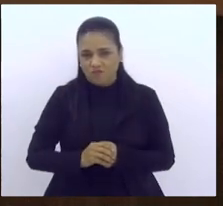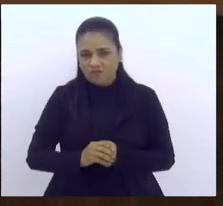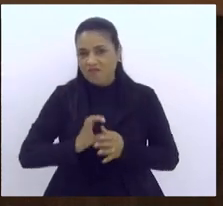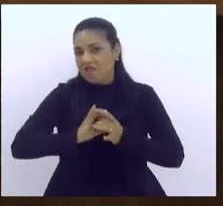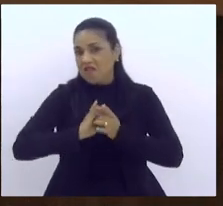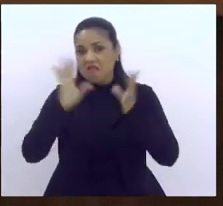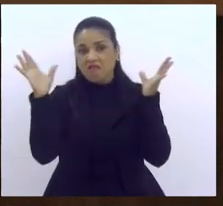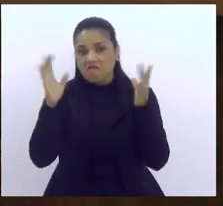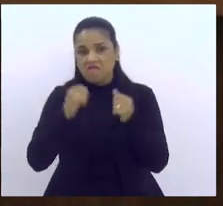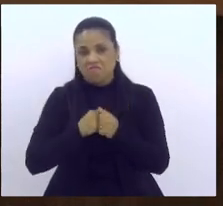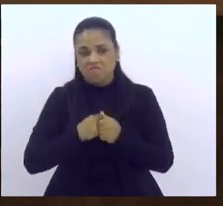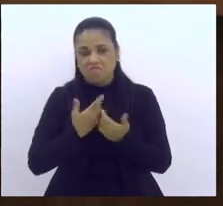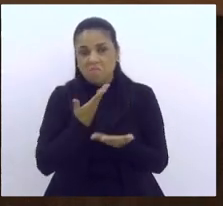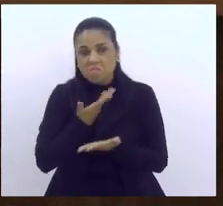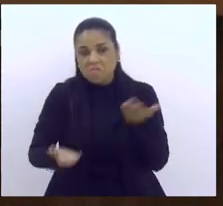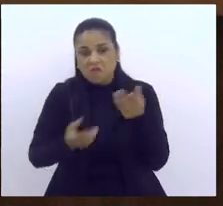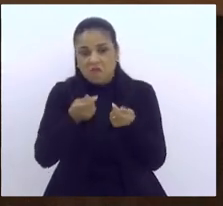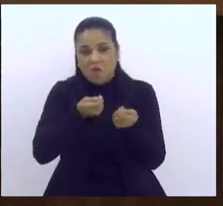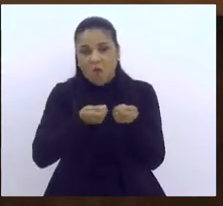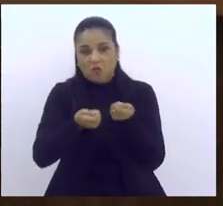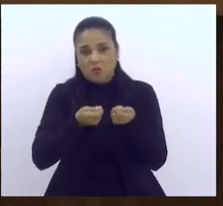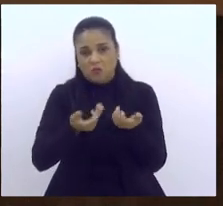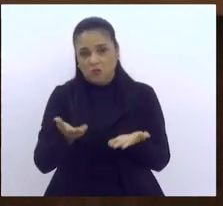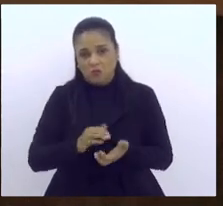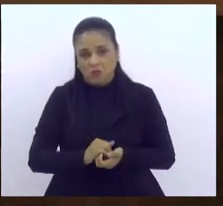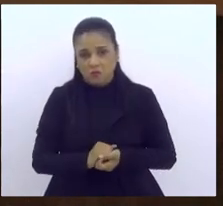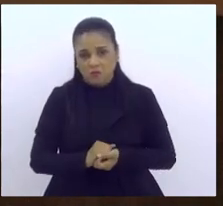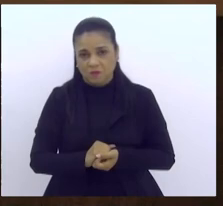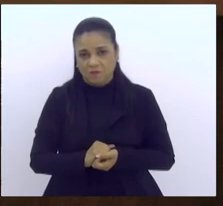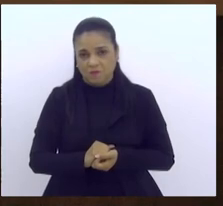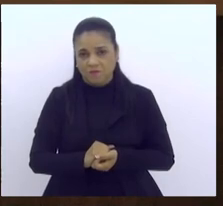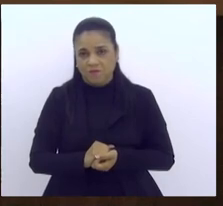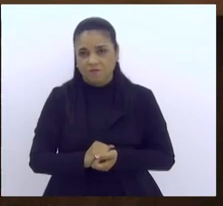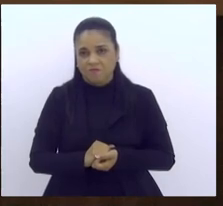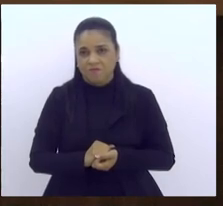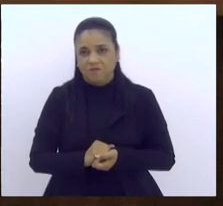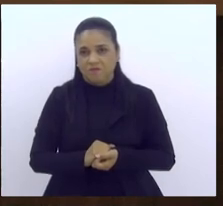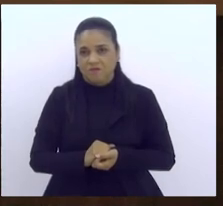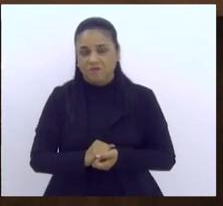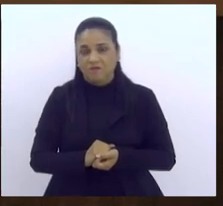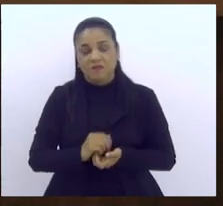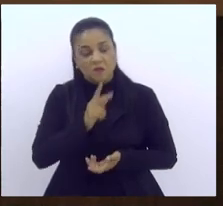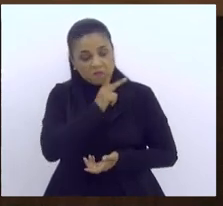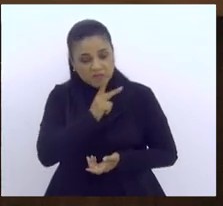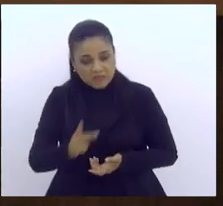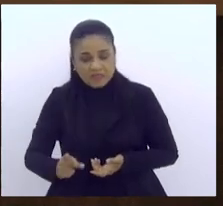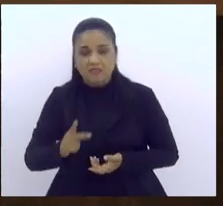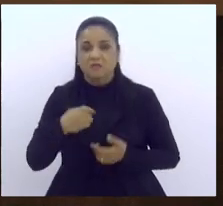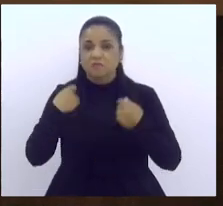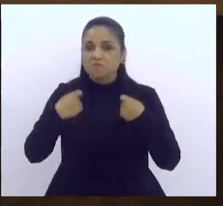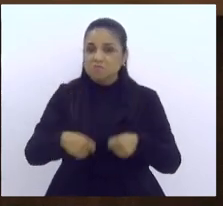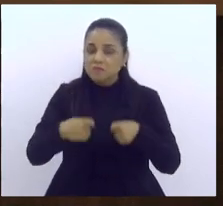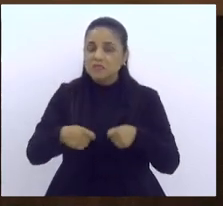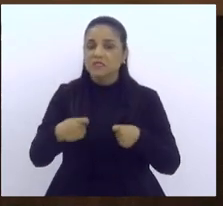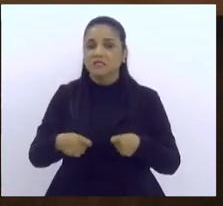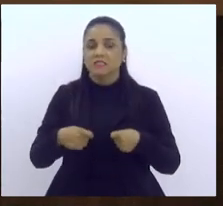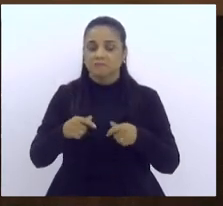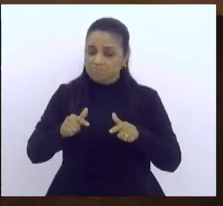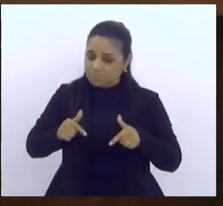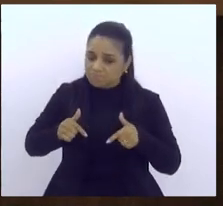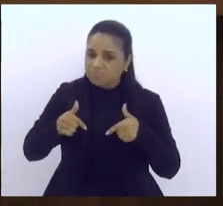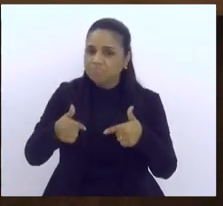solto, perdeu-se o controle. A gente precisa se posicionar, presidente. E se tiver que